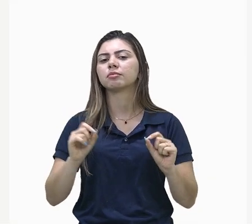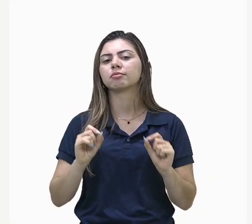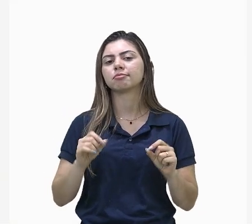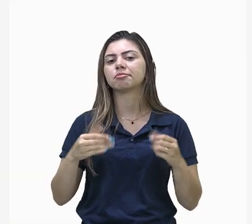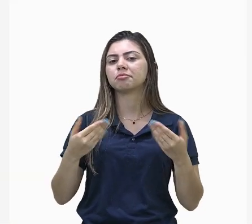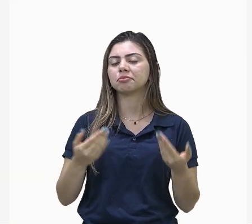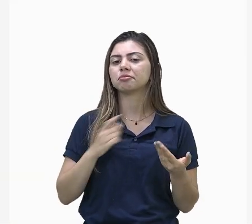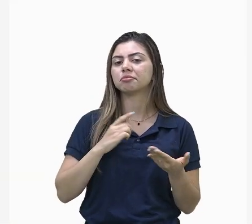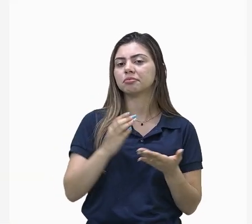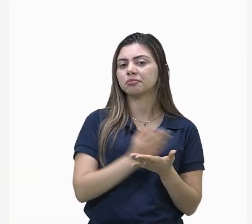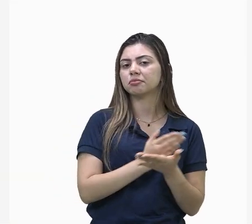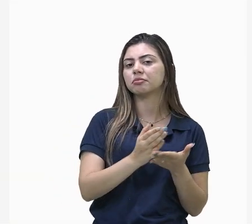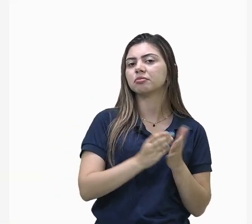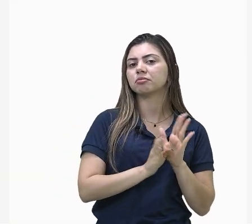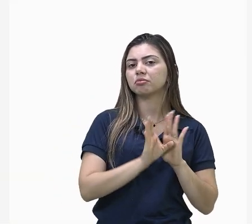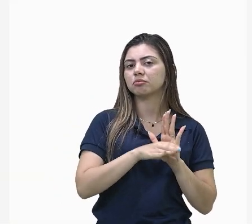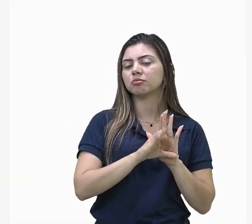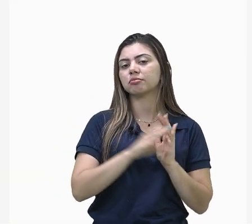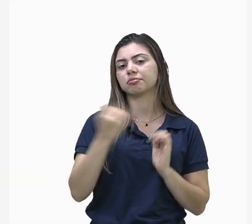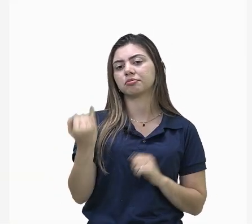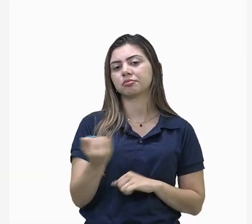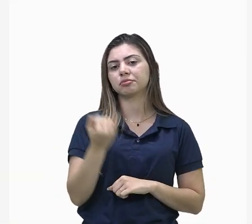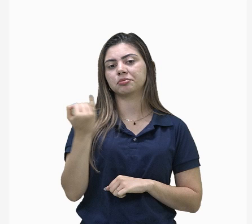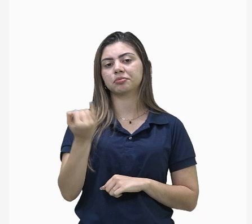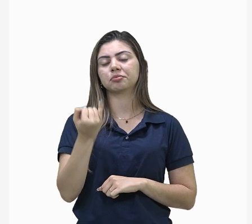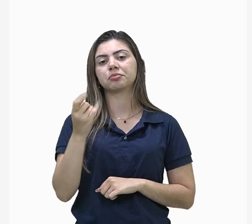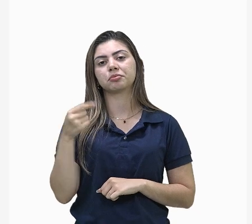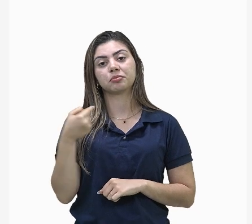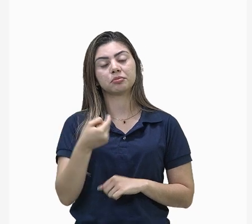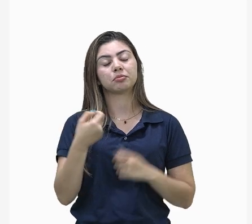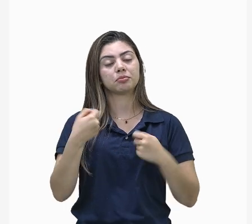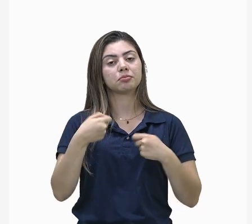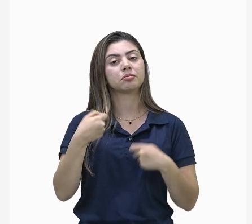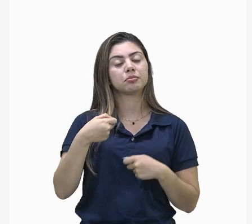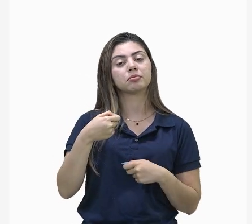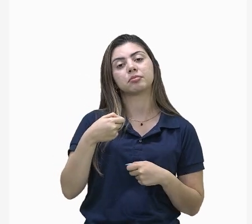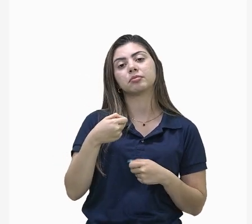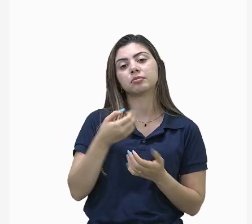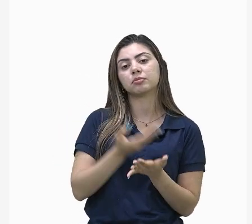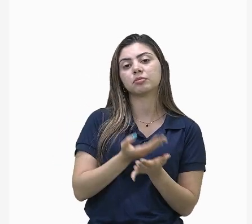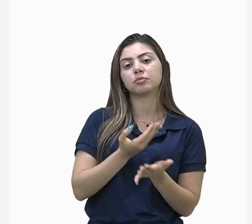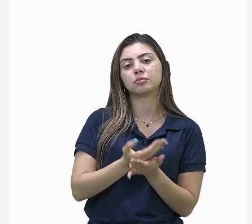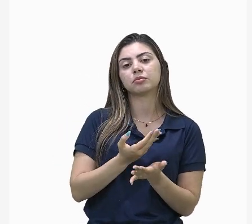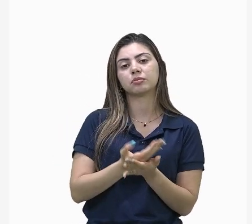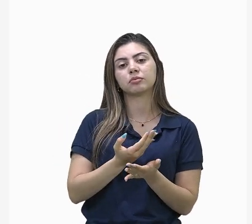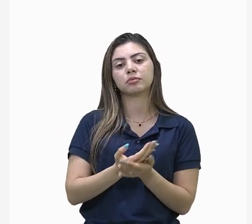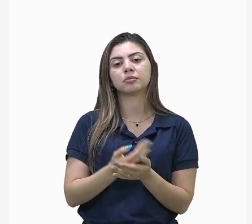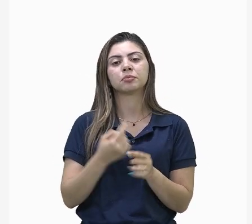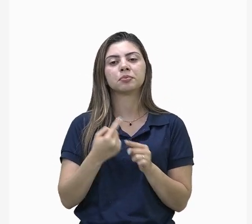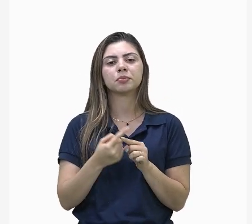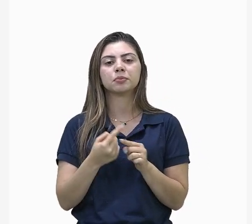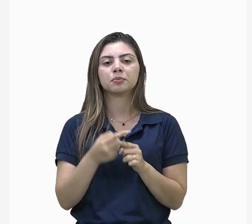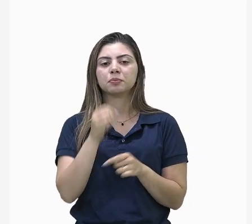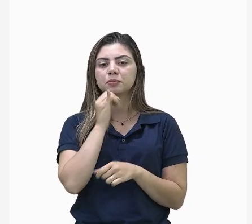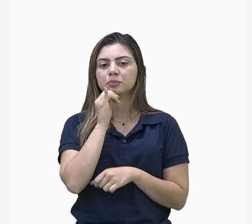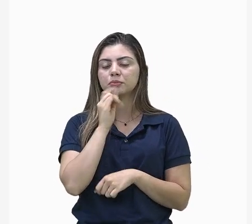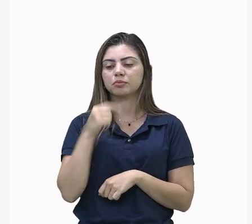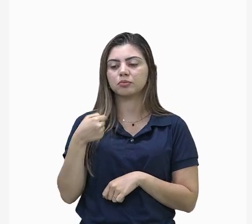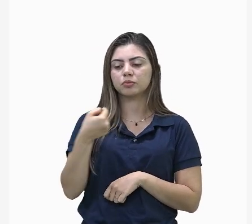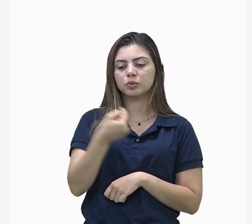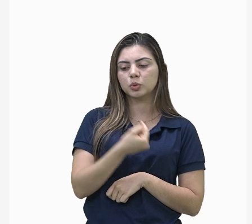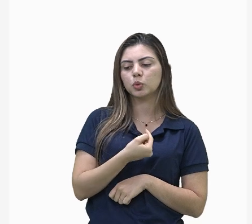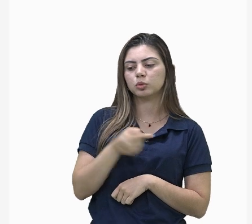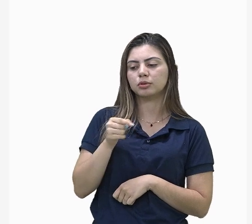desses conceitos, que permite que tomemos decisões